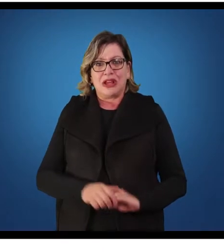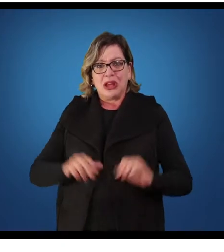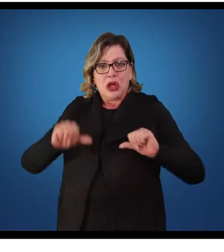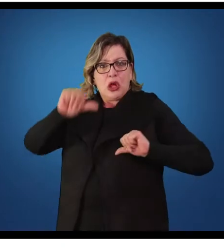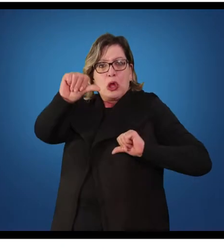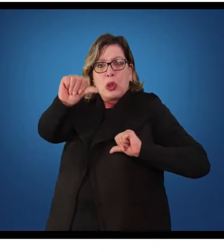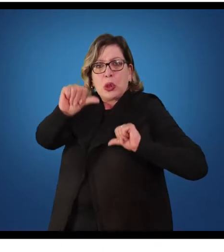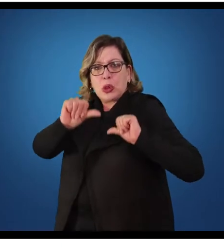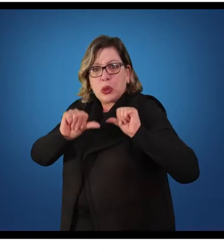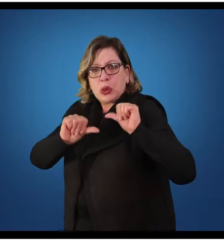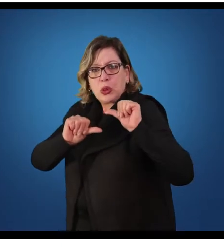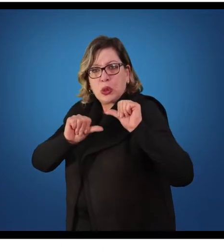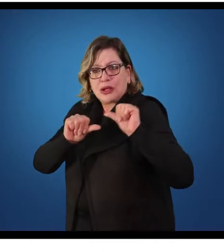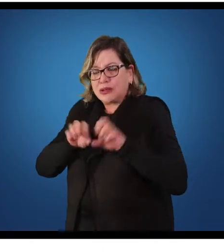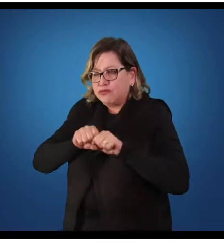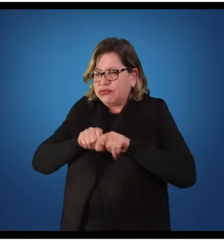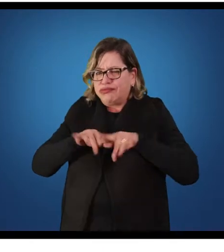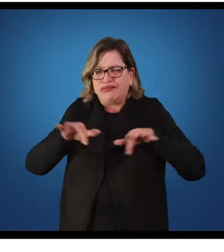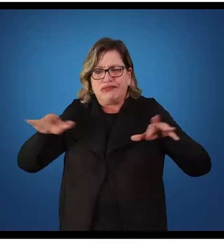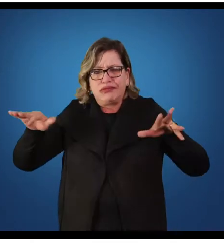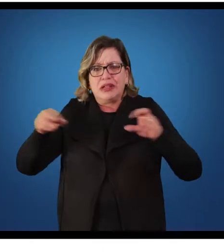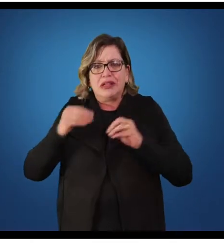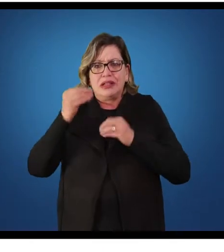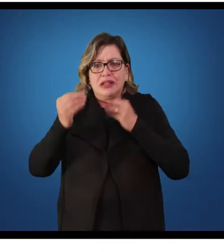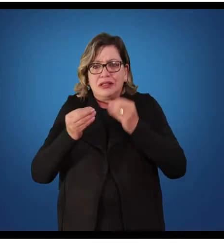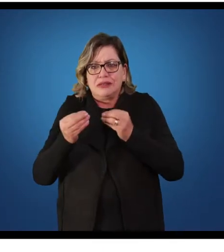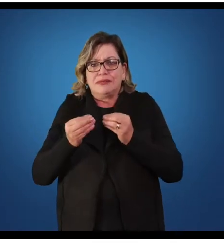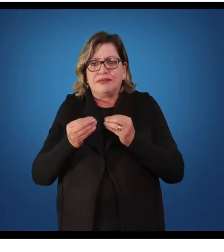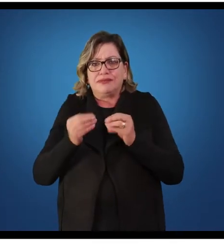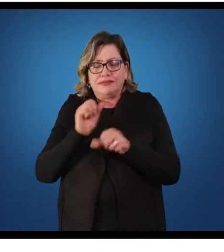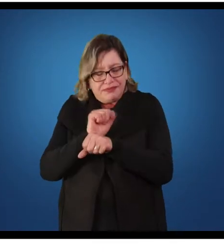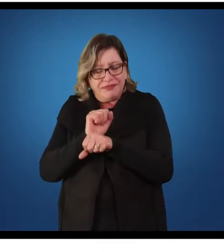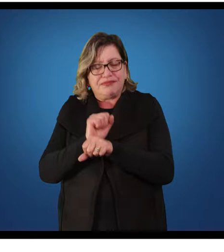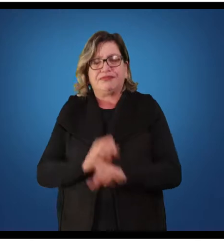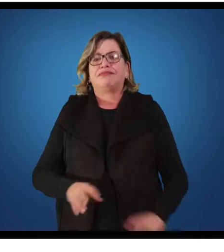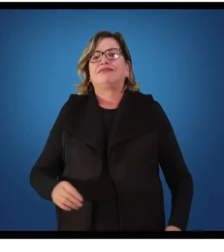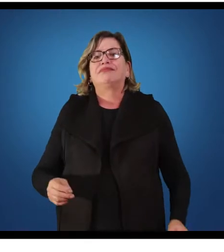Muda! Espalha, espalha, espalha, espalha! Vai! Parou!